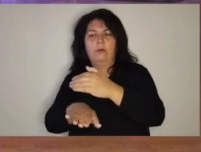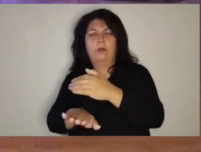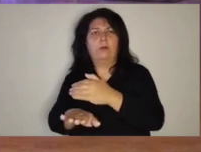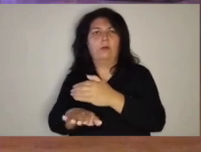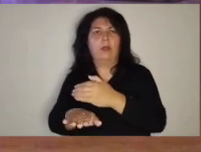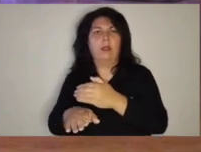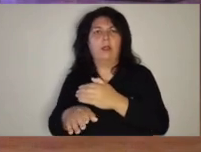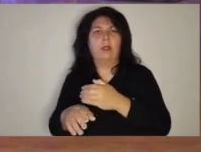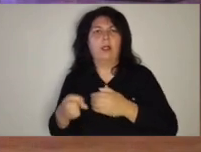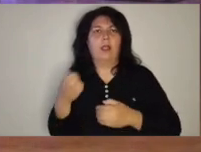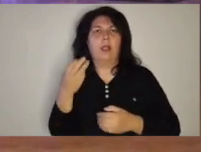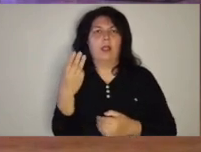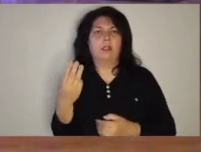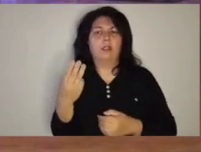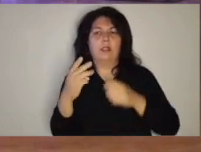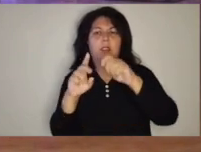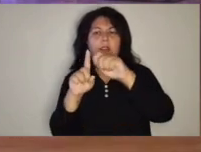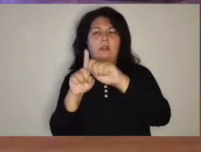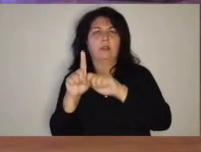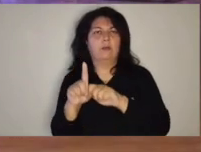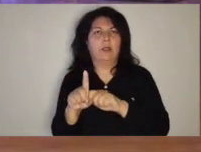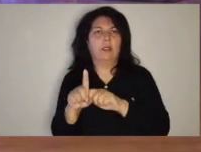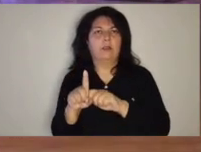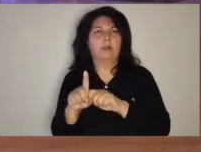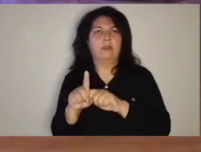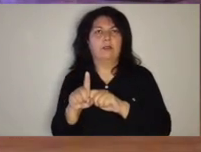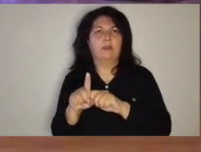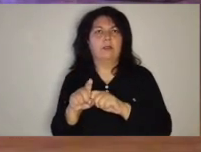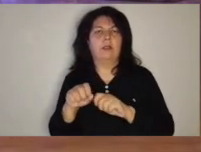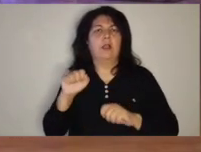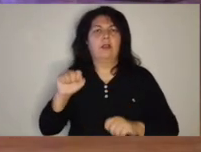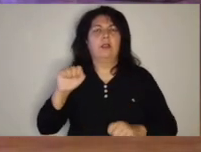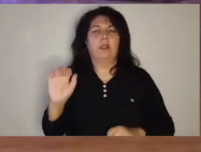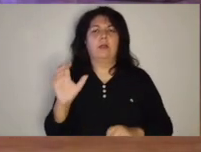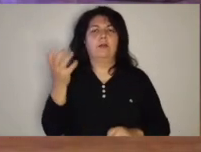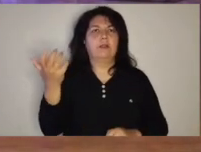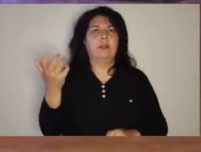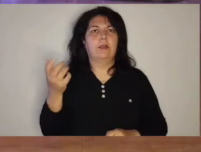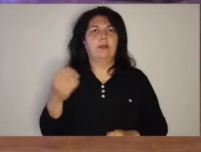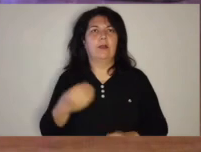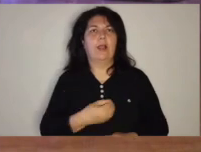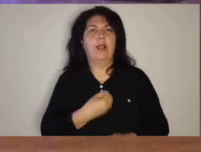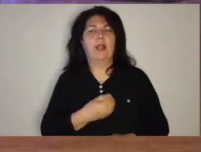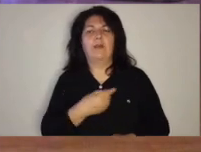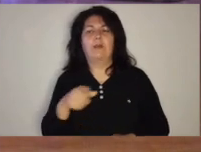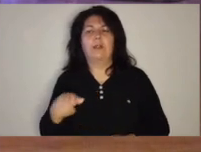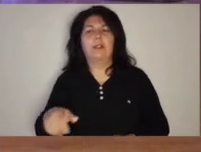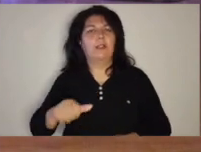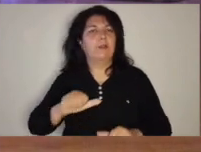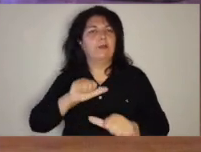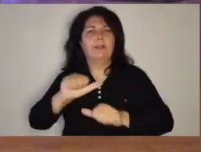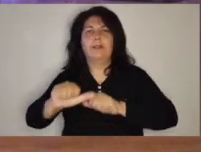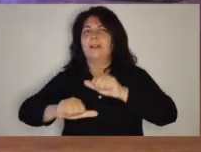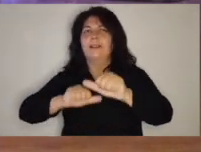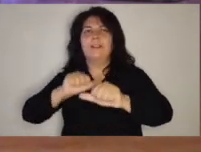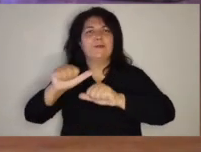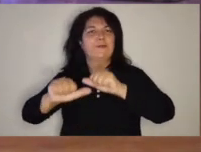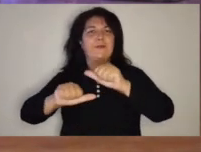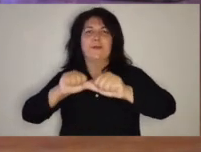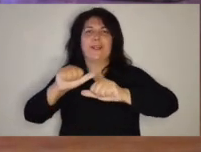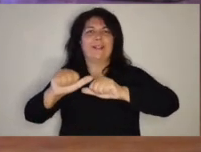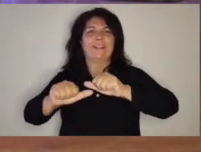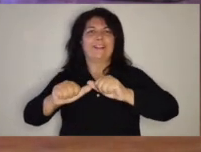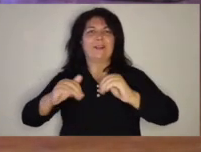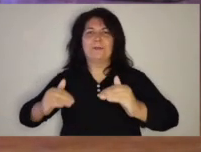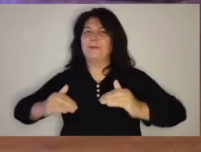Obed-edom? 3 meses. E em 3 meses esse homem teve a vida dele